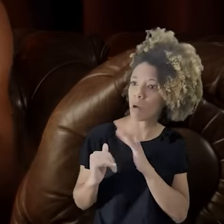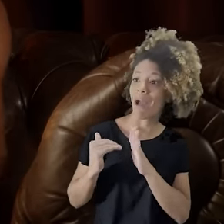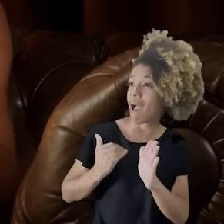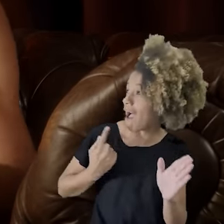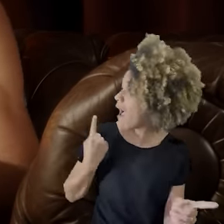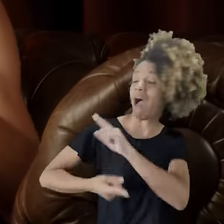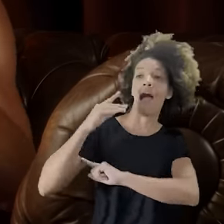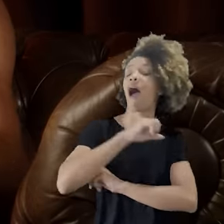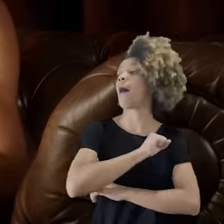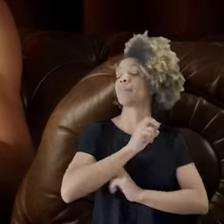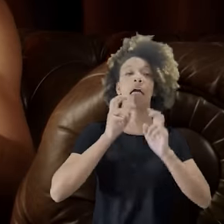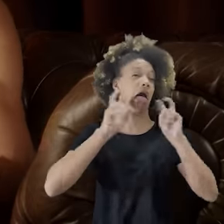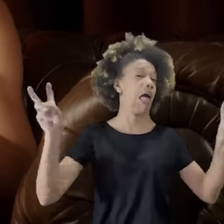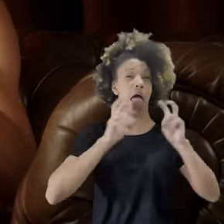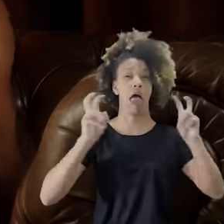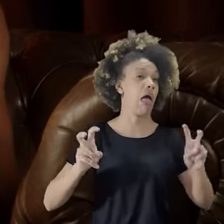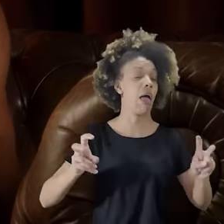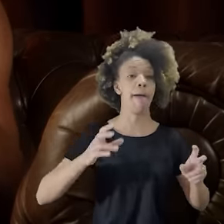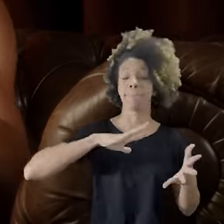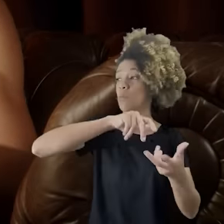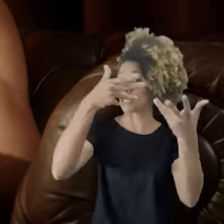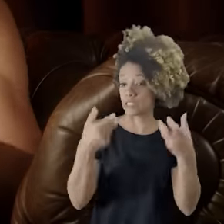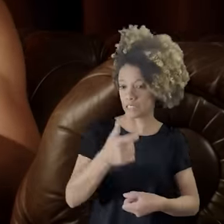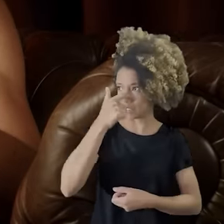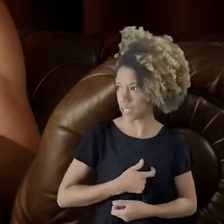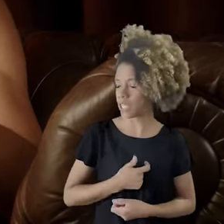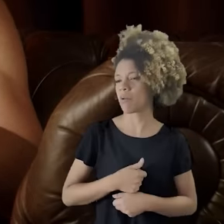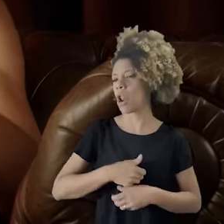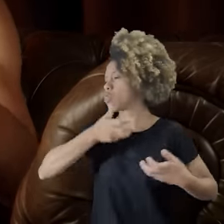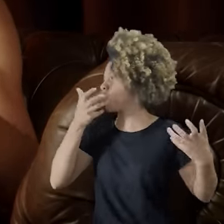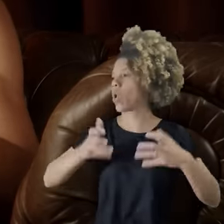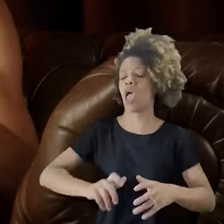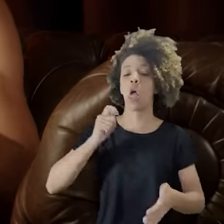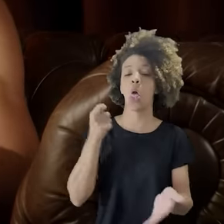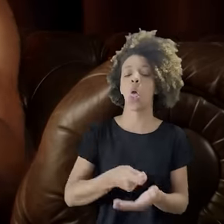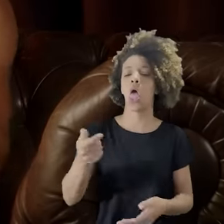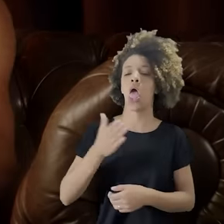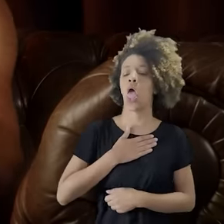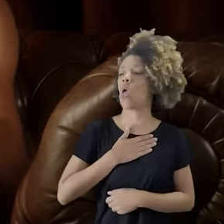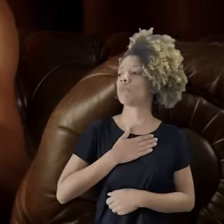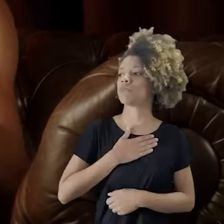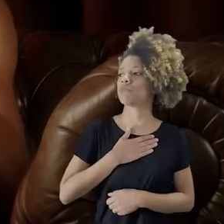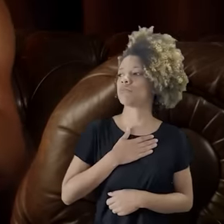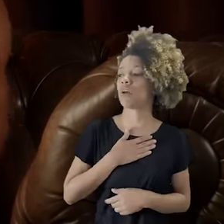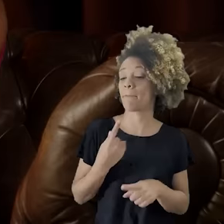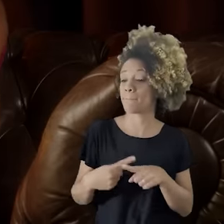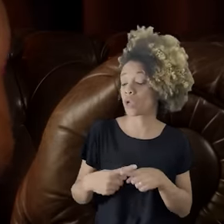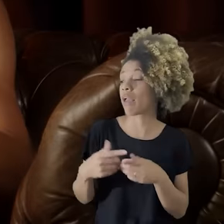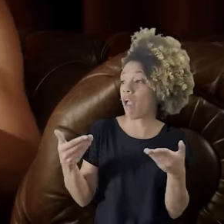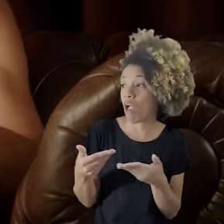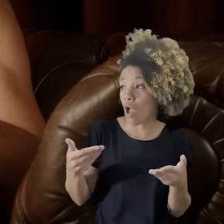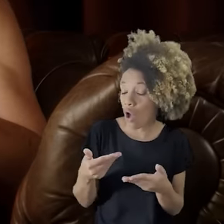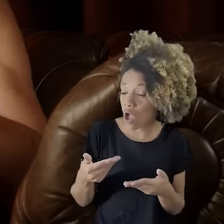quer avançar muito rápido ele quer gritar para o mundo para que o mundo aceite ele para que as coisas não vão ser como o mundo quer vão ser do jeito que ele quer porque é